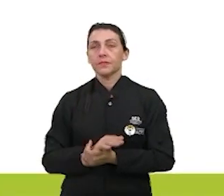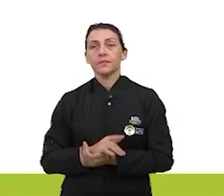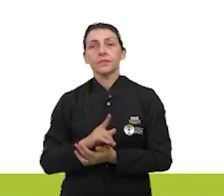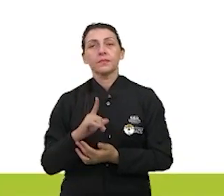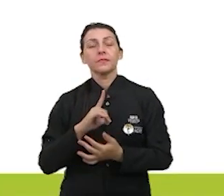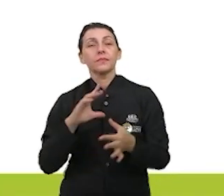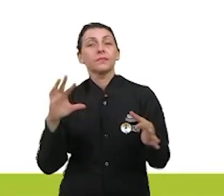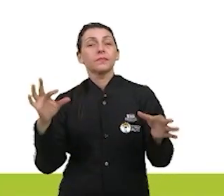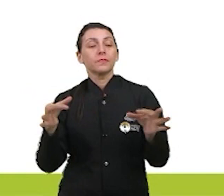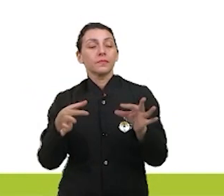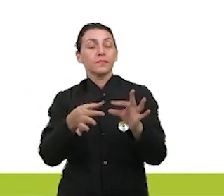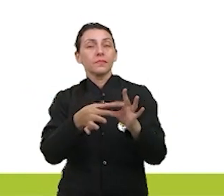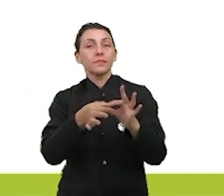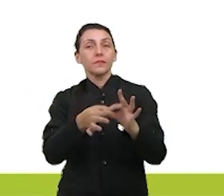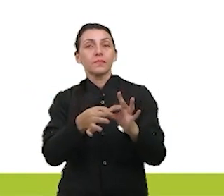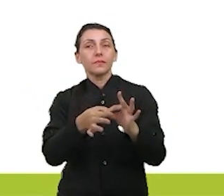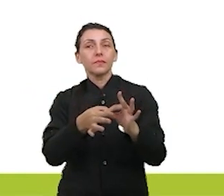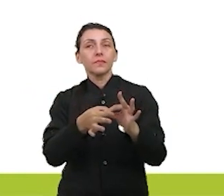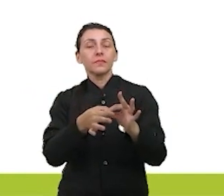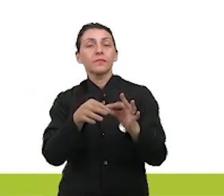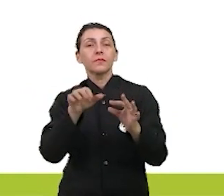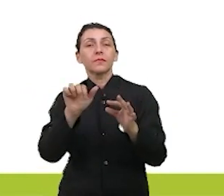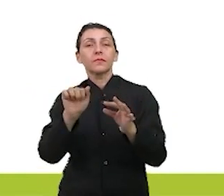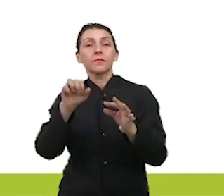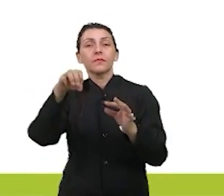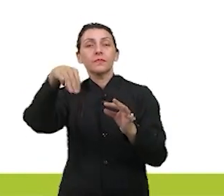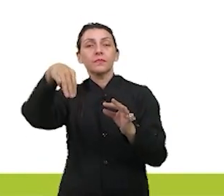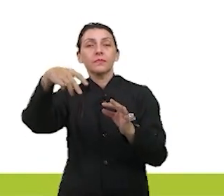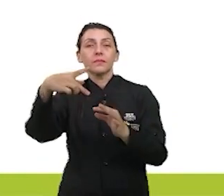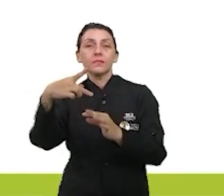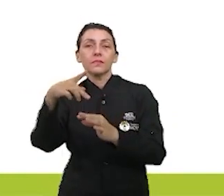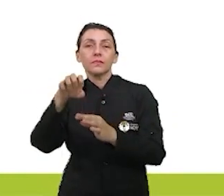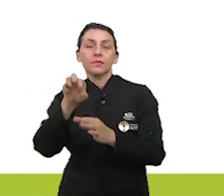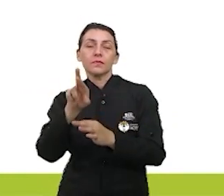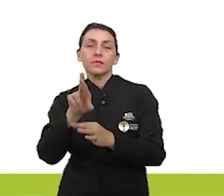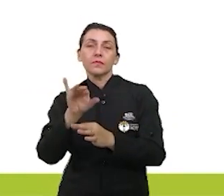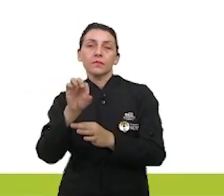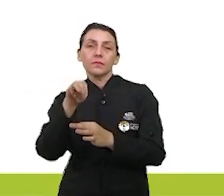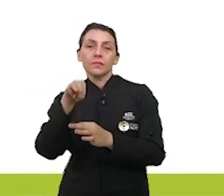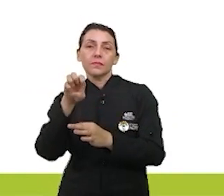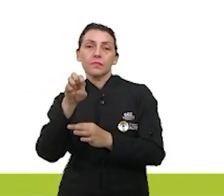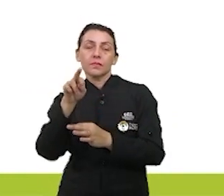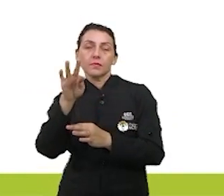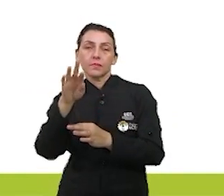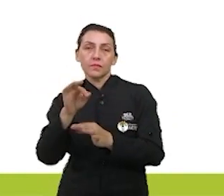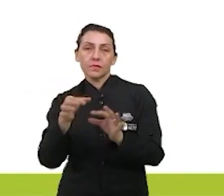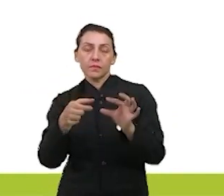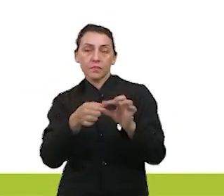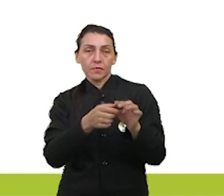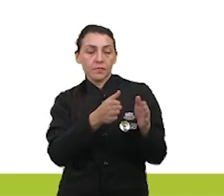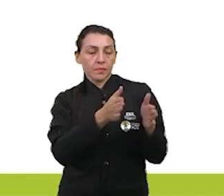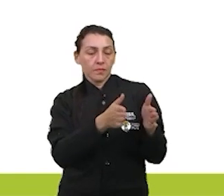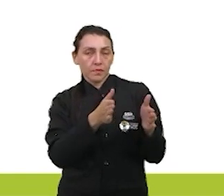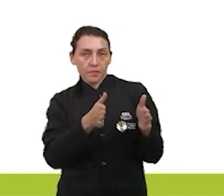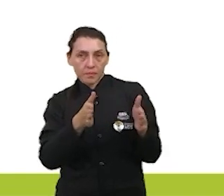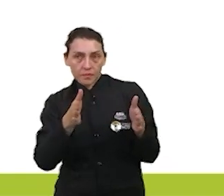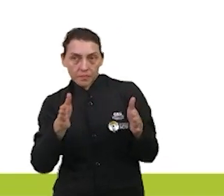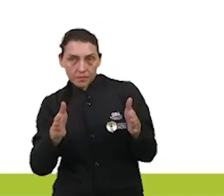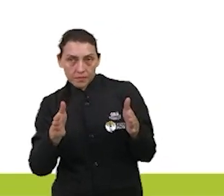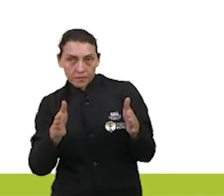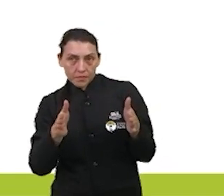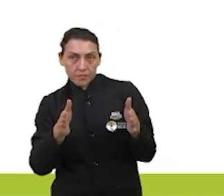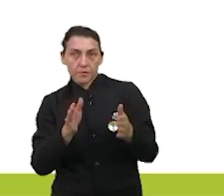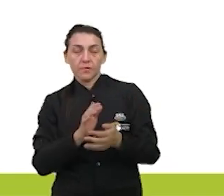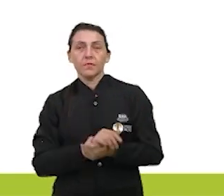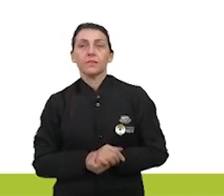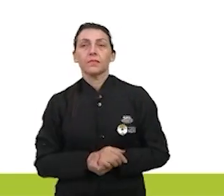tenho ligado com ele o meu amperímetro. O amperímetro, ele tem que ser ligado em série. Ok, ele está ligado em